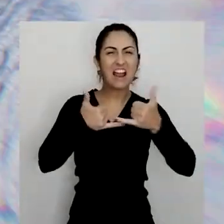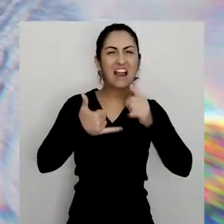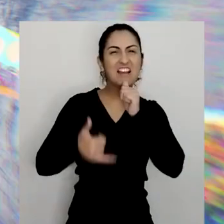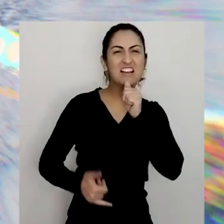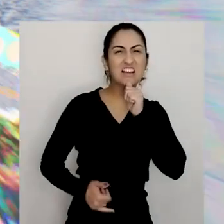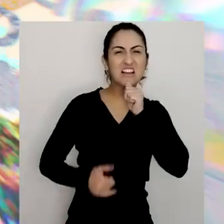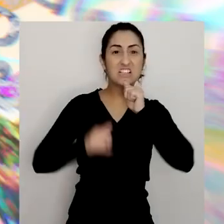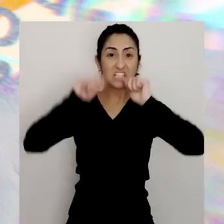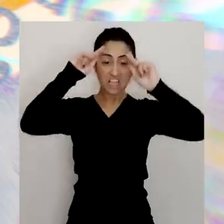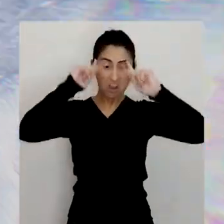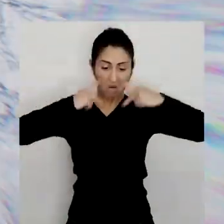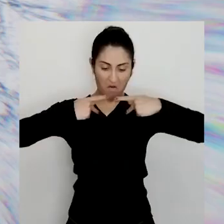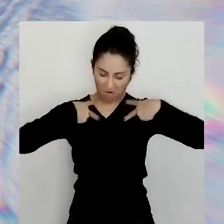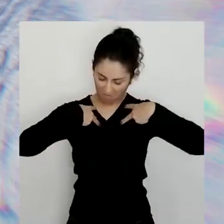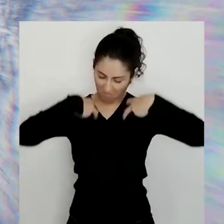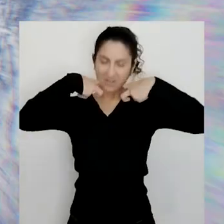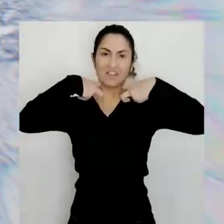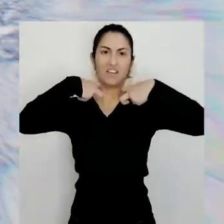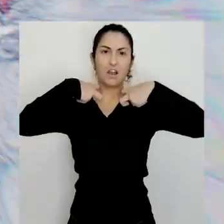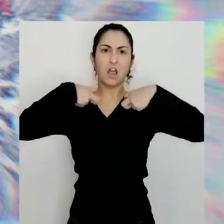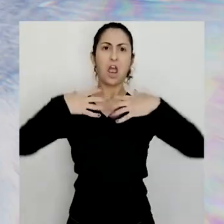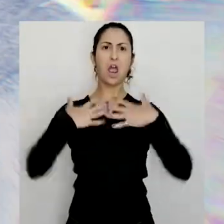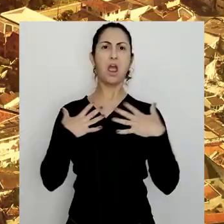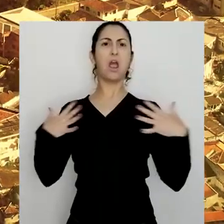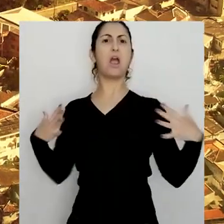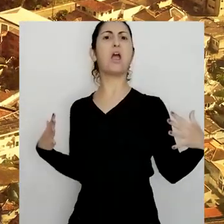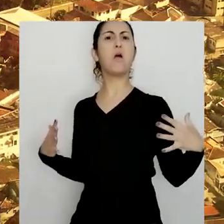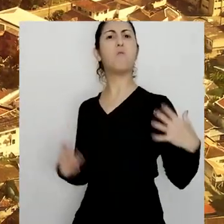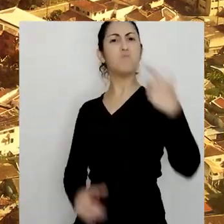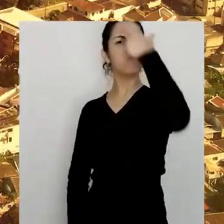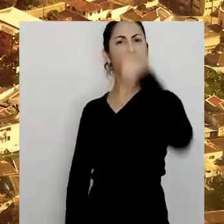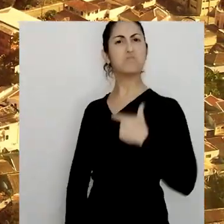e dizer, eu sou a arte.